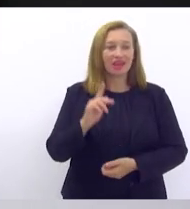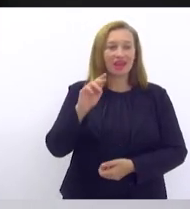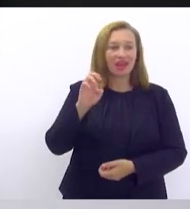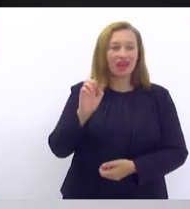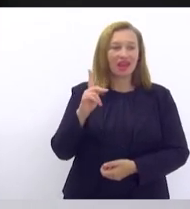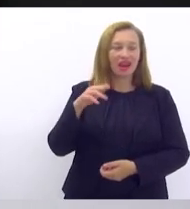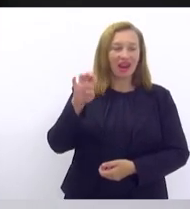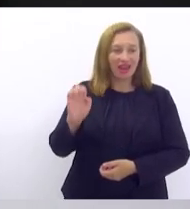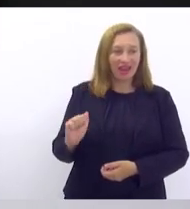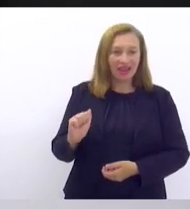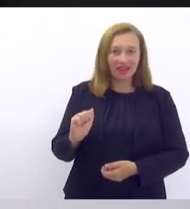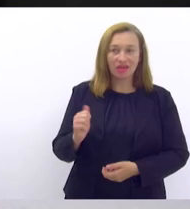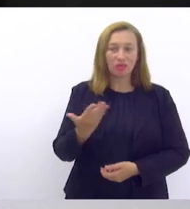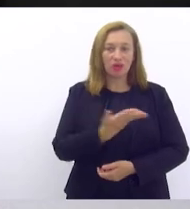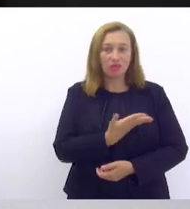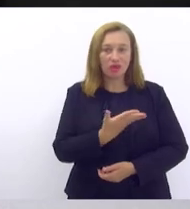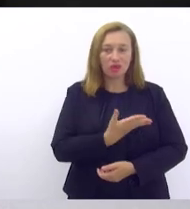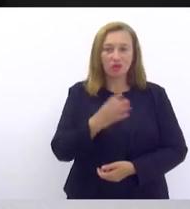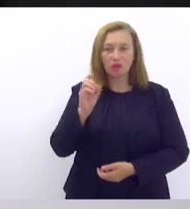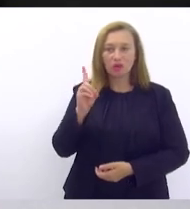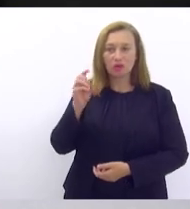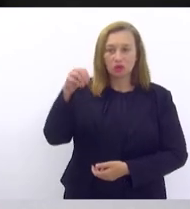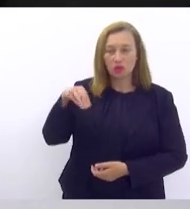amigos aqui, todos eles. Dom Edinei, por favor.